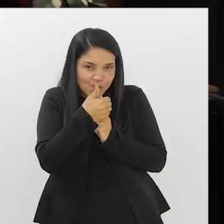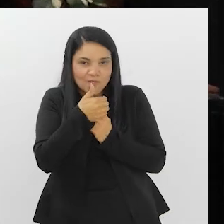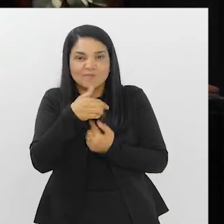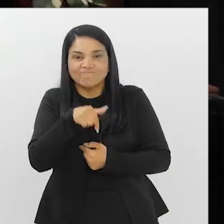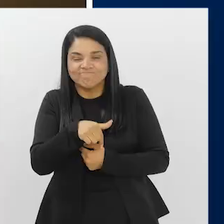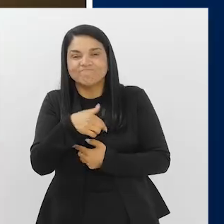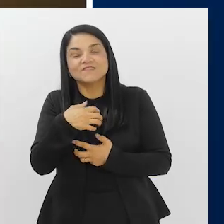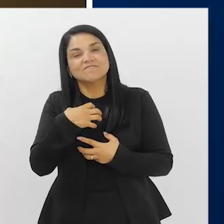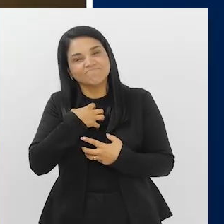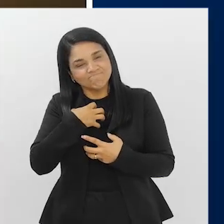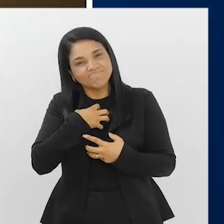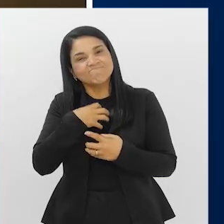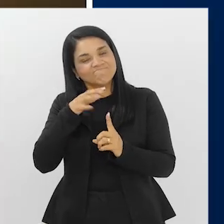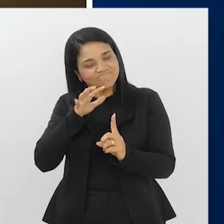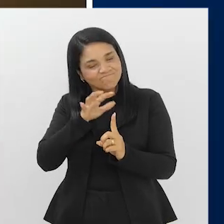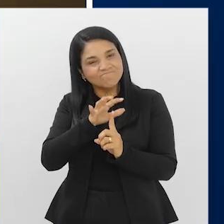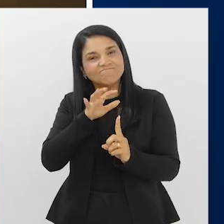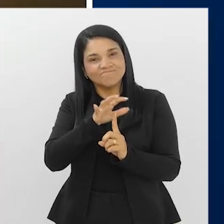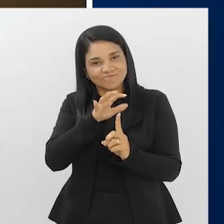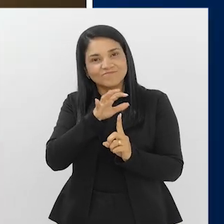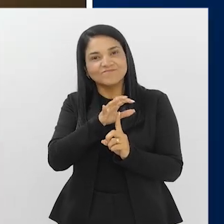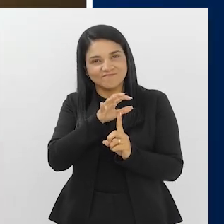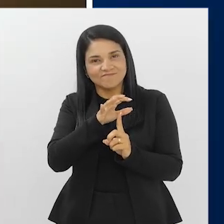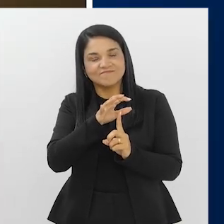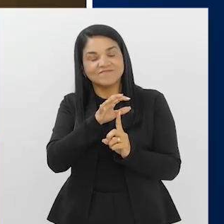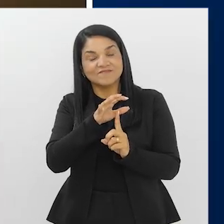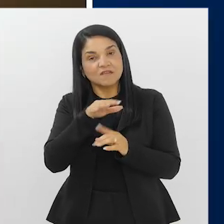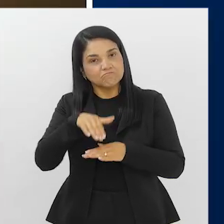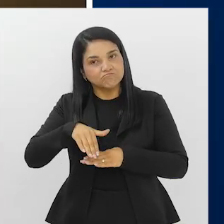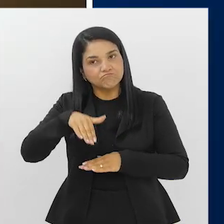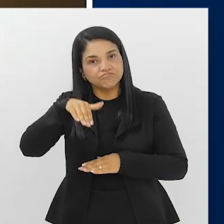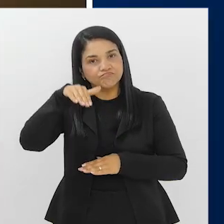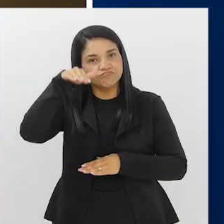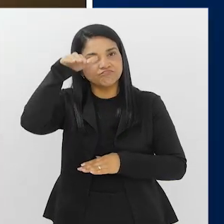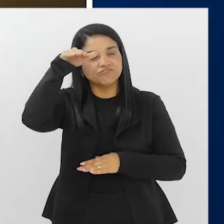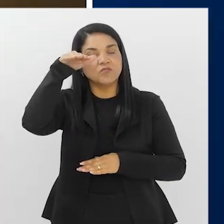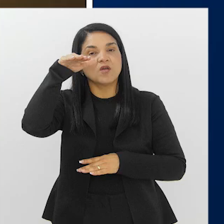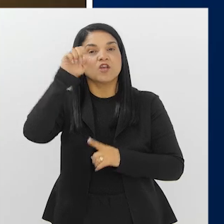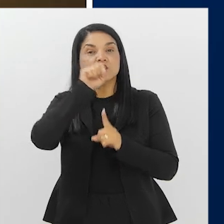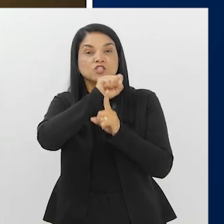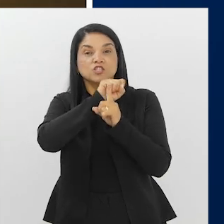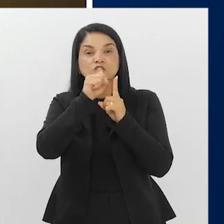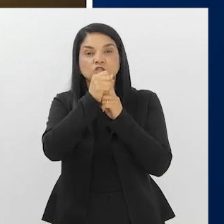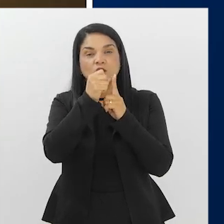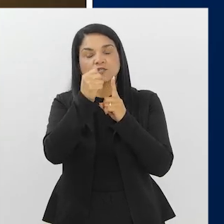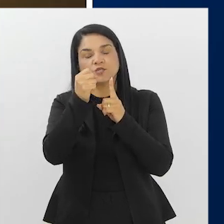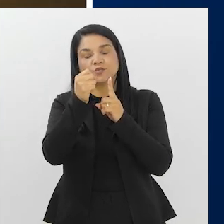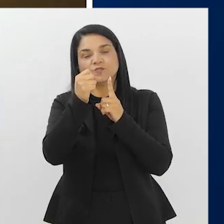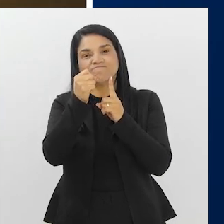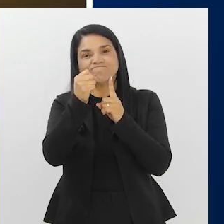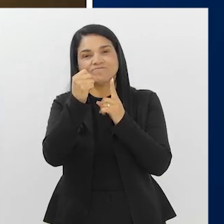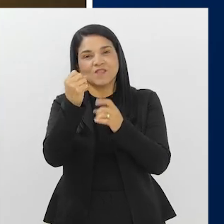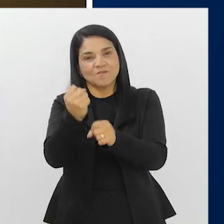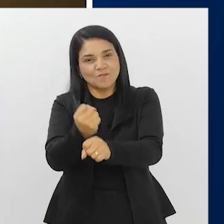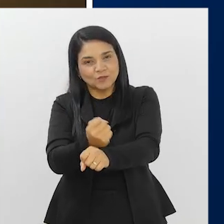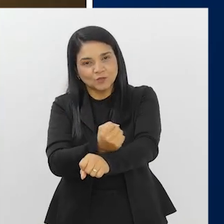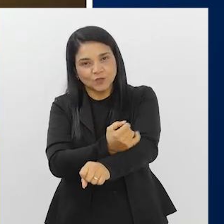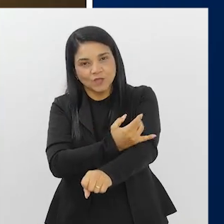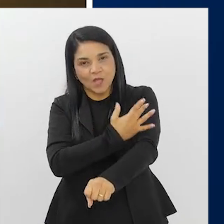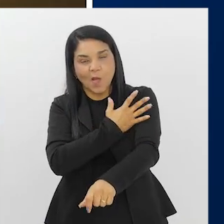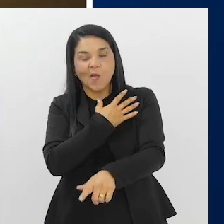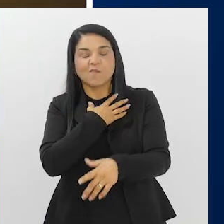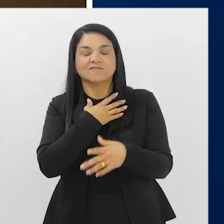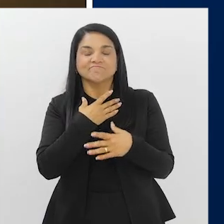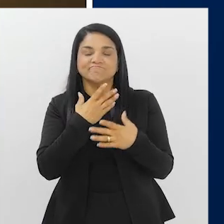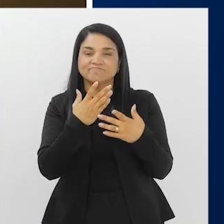acolhido, tudo isso vai influenciar em como que ele vai ser socioemocionalmente lá na frente também. É uma forma